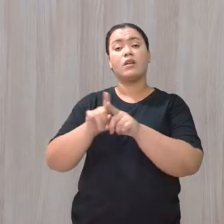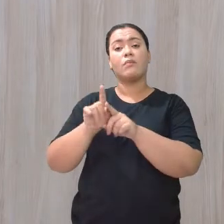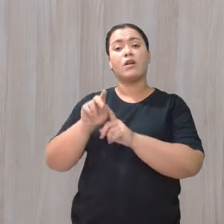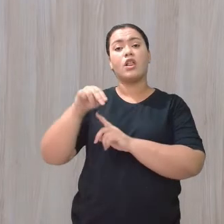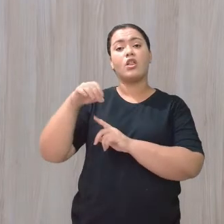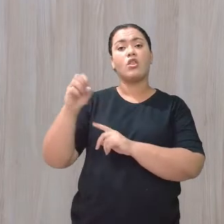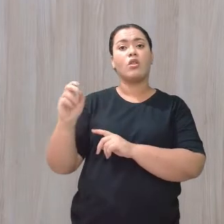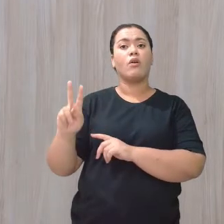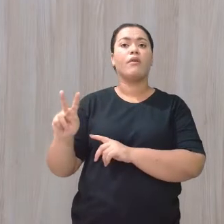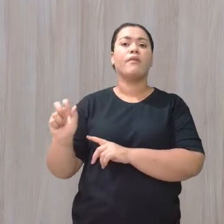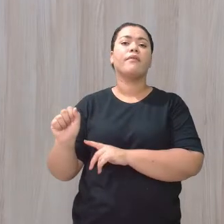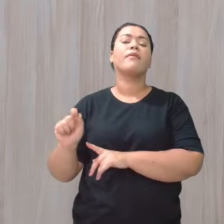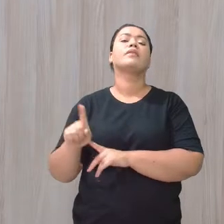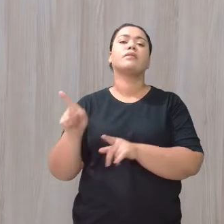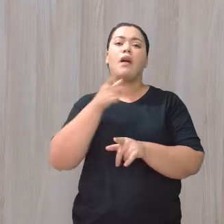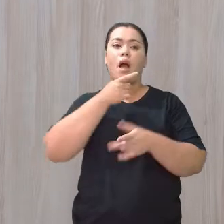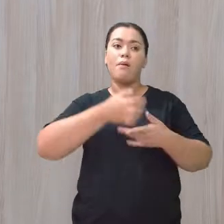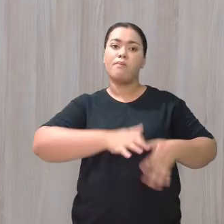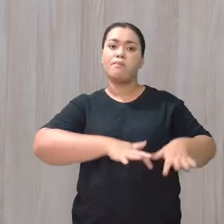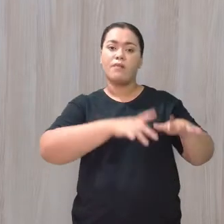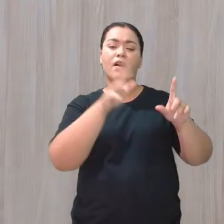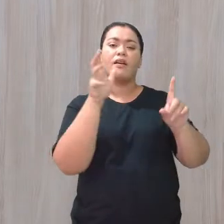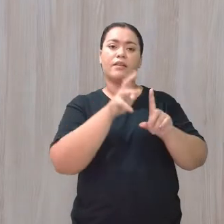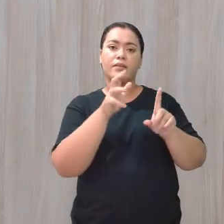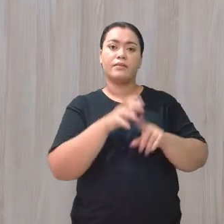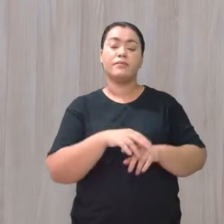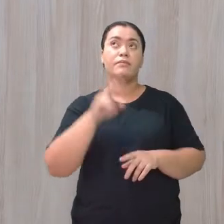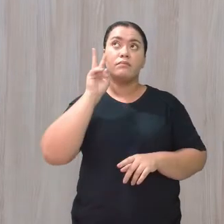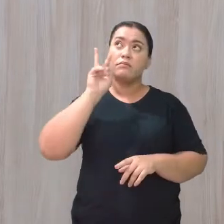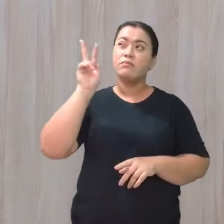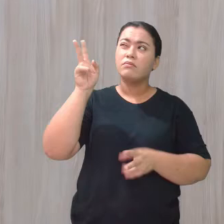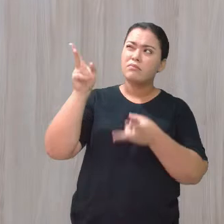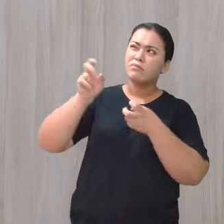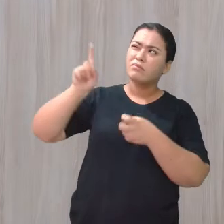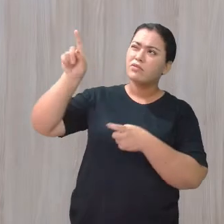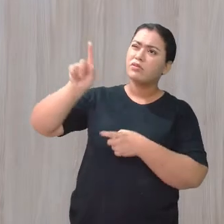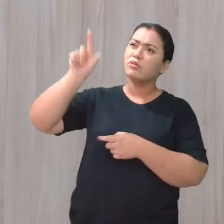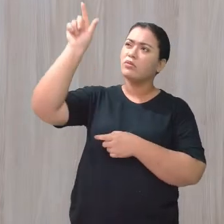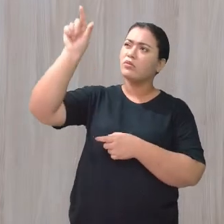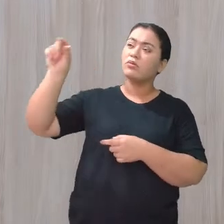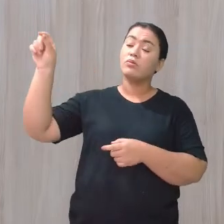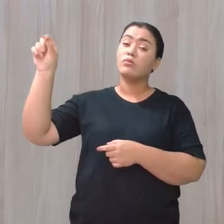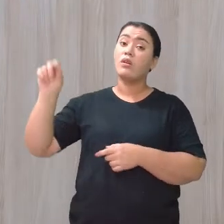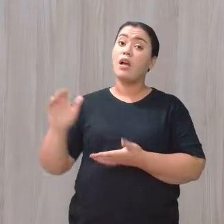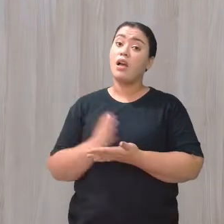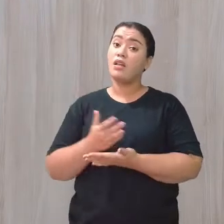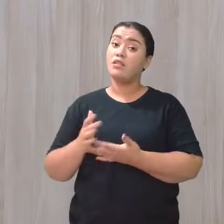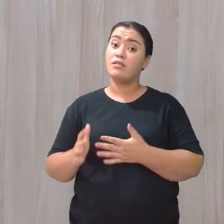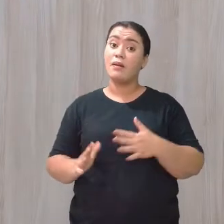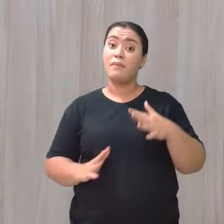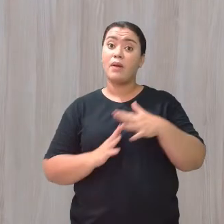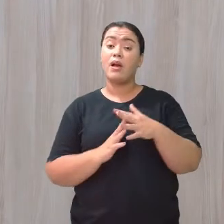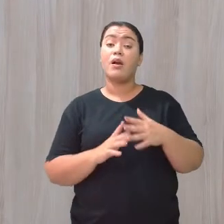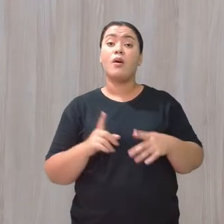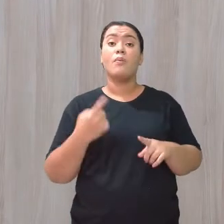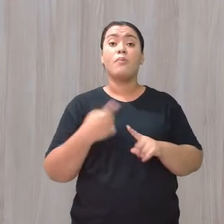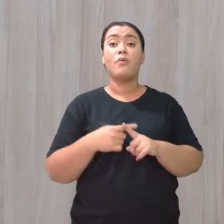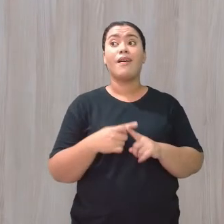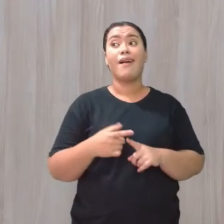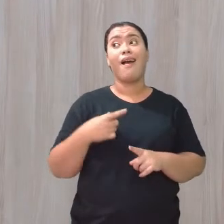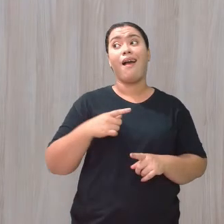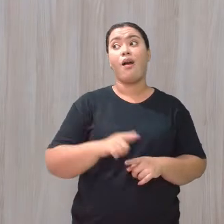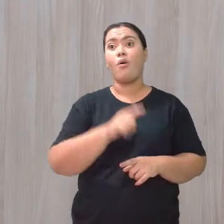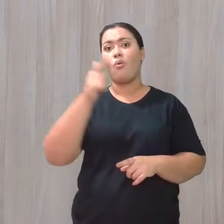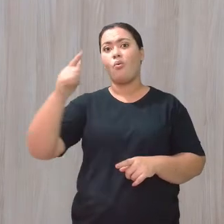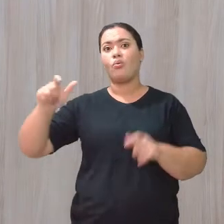aí vai ser maré alta. Se a gente olhar também a lua, às vezes não atinge o pico total, porque ela está atingindo mais em outro local,